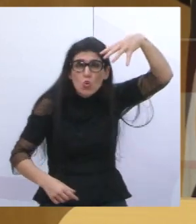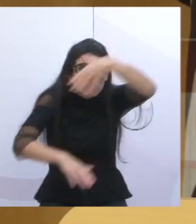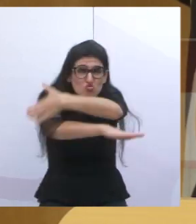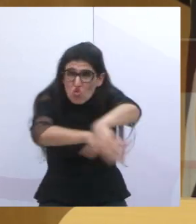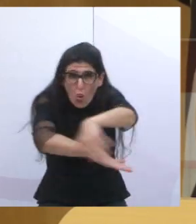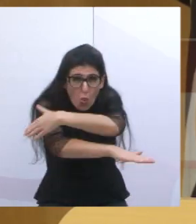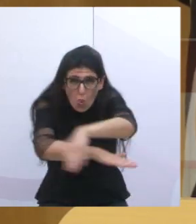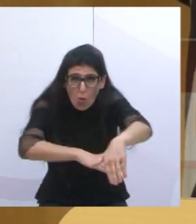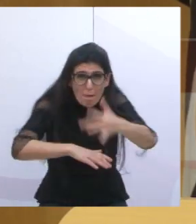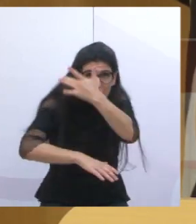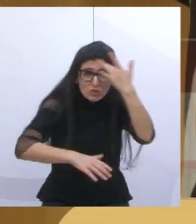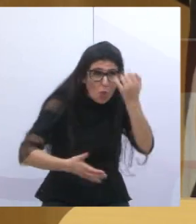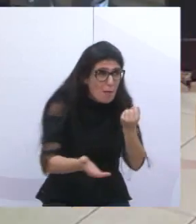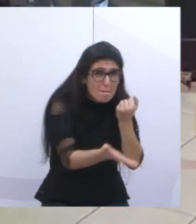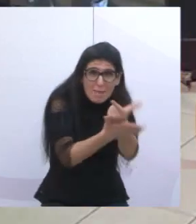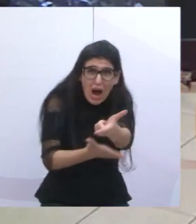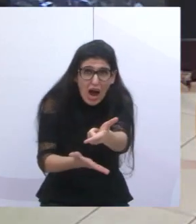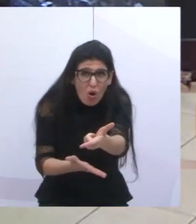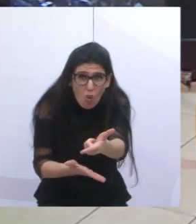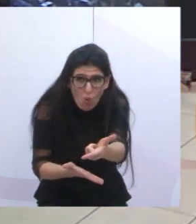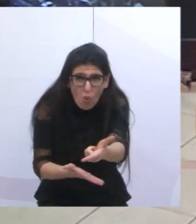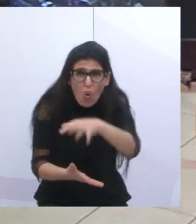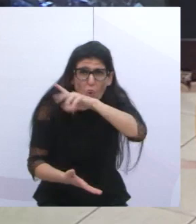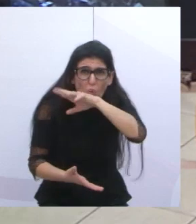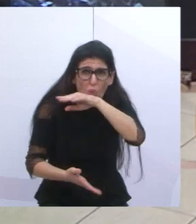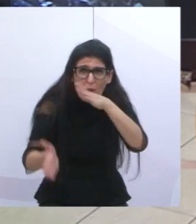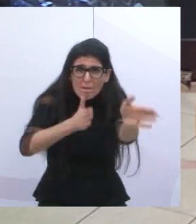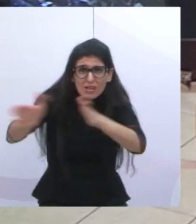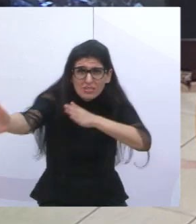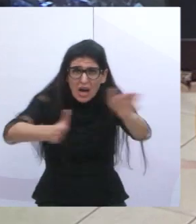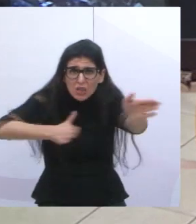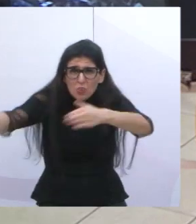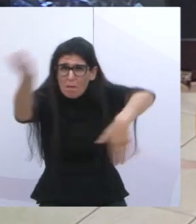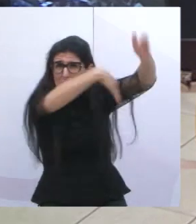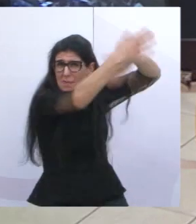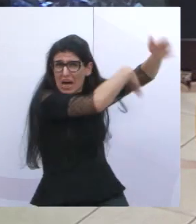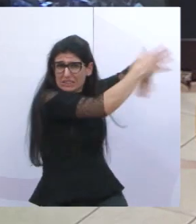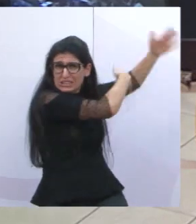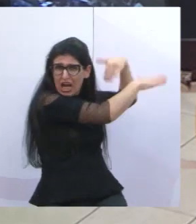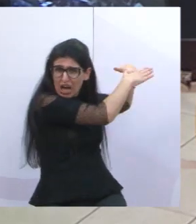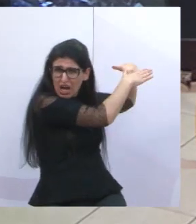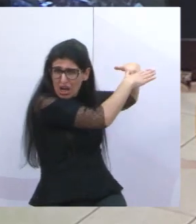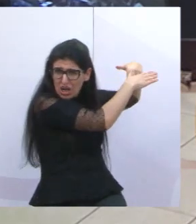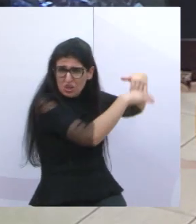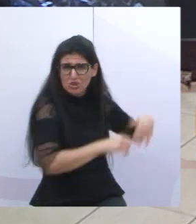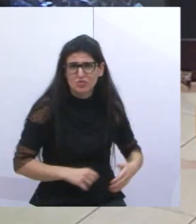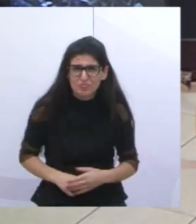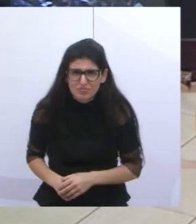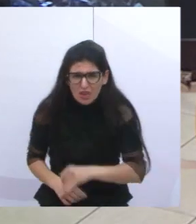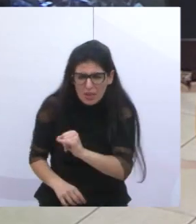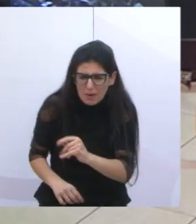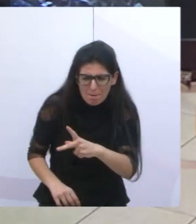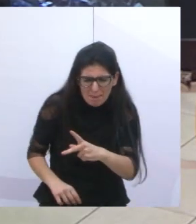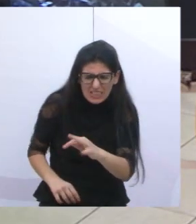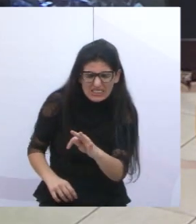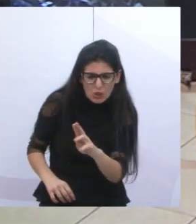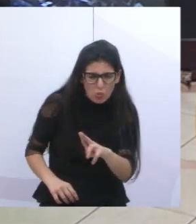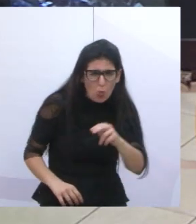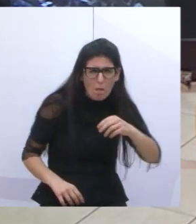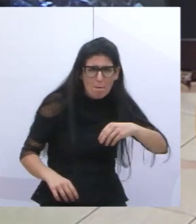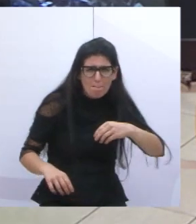rua. Ruim foi na época que cobrou aqui o PTU mais caro do